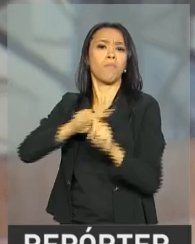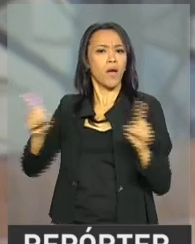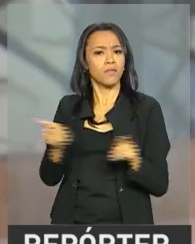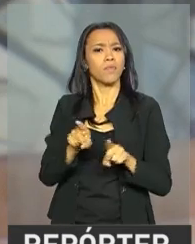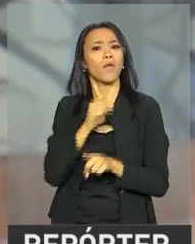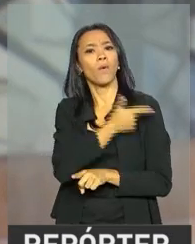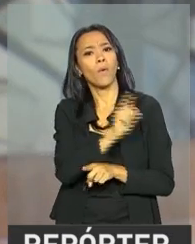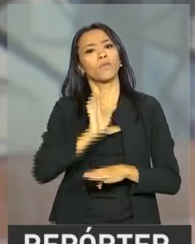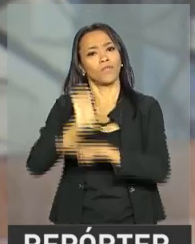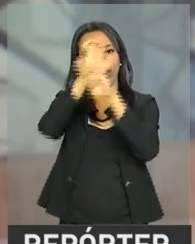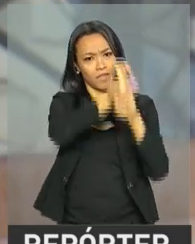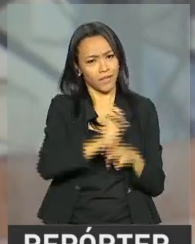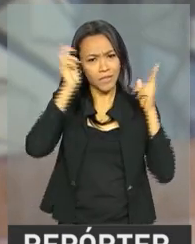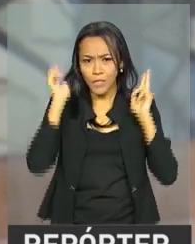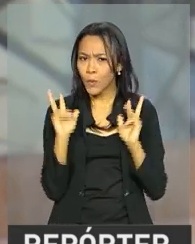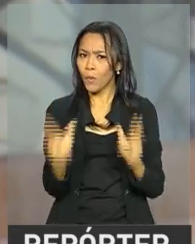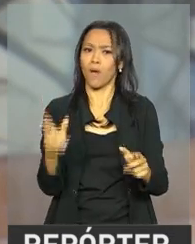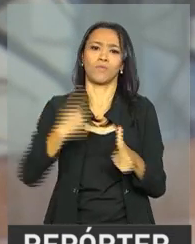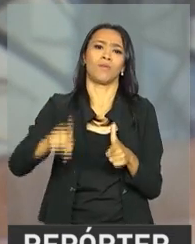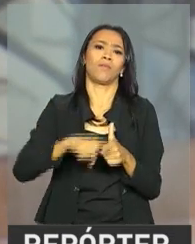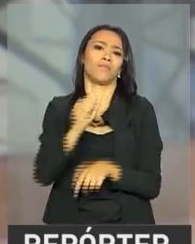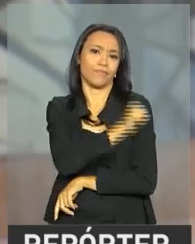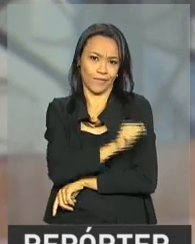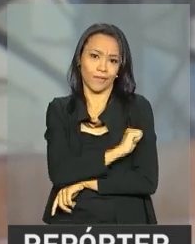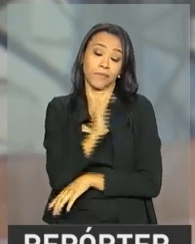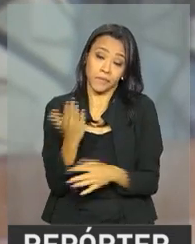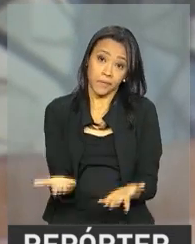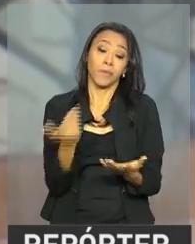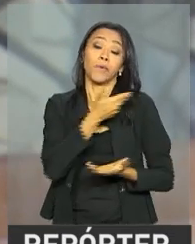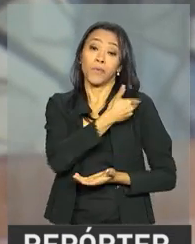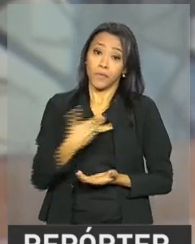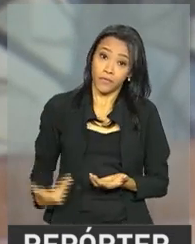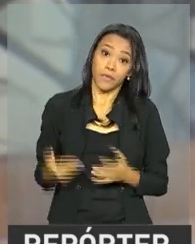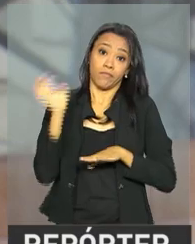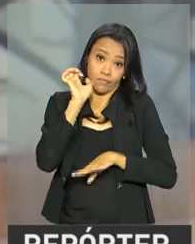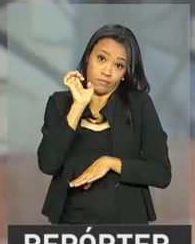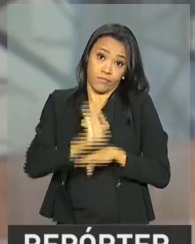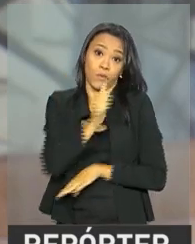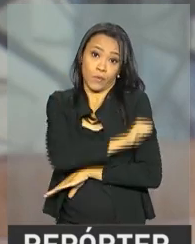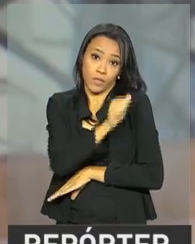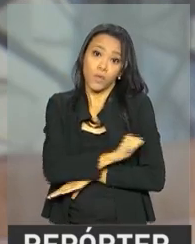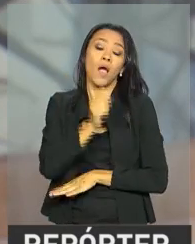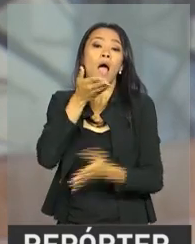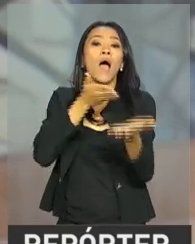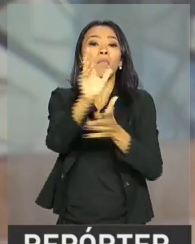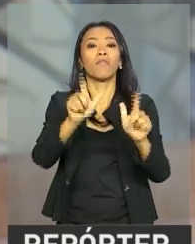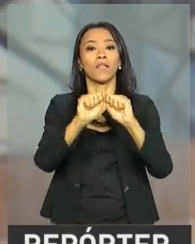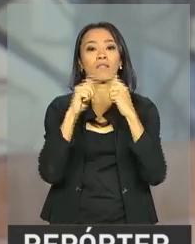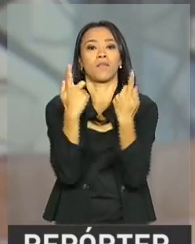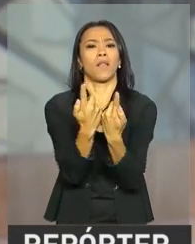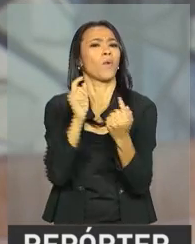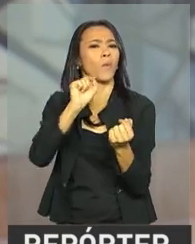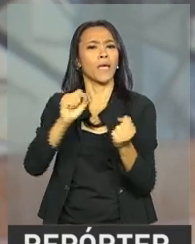estados que estão em situação semelhante por outro lado o governo carioca deve aprovar na Assembleia Legislativa medidas de